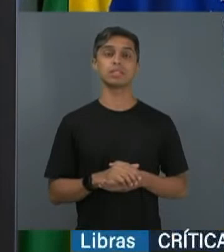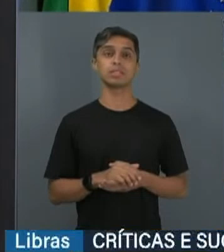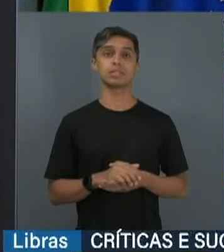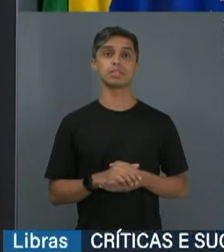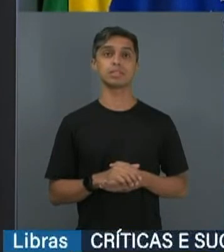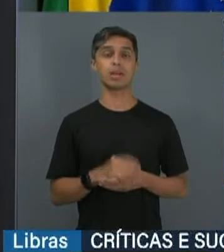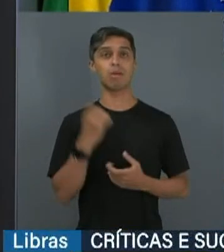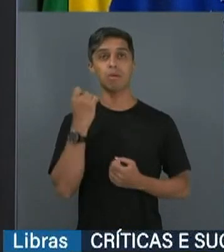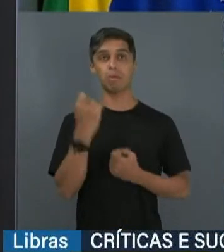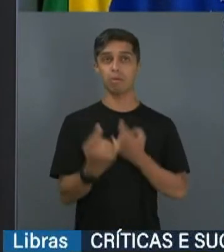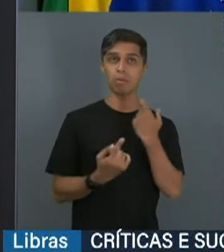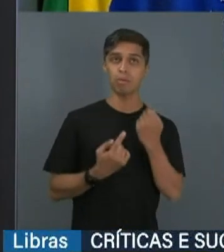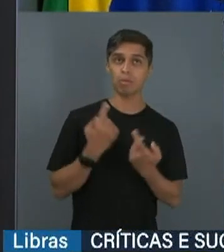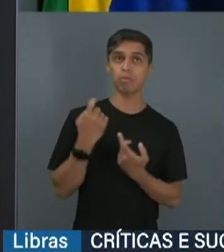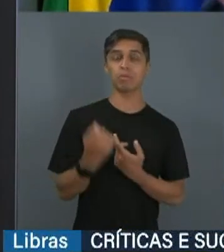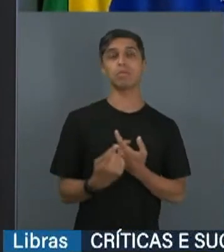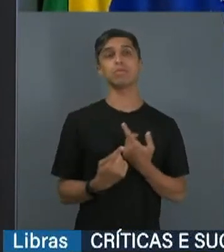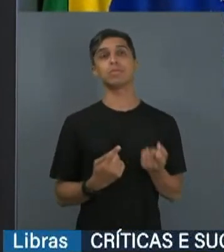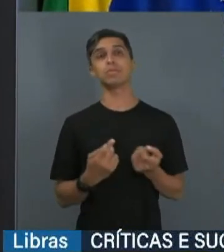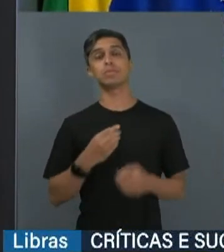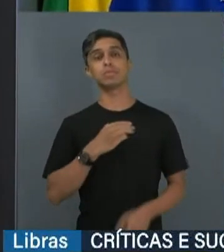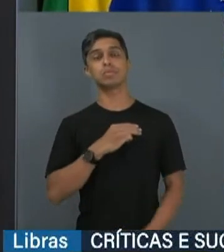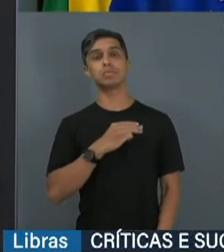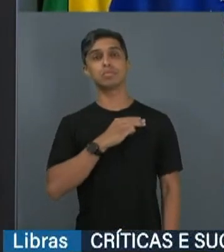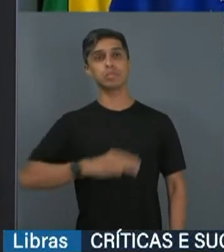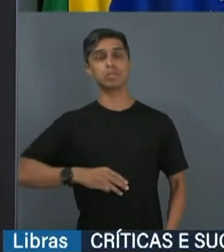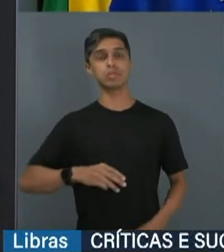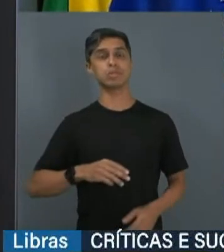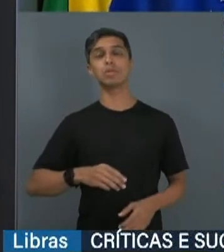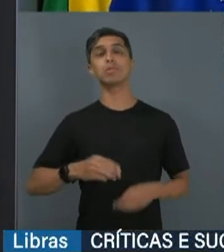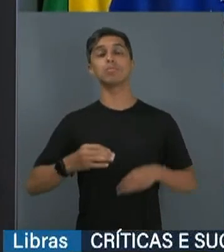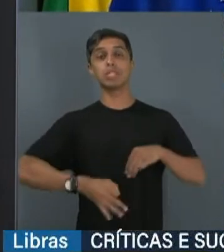por alguns ministros do STF,